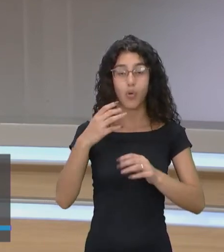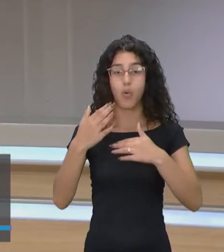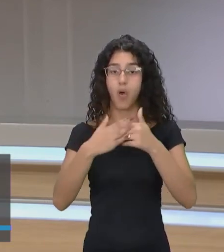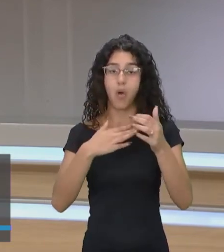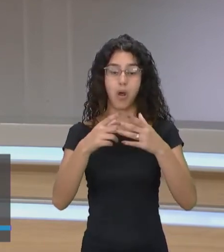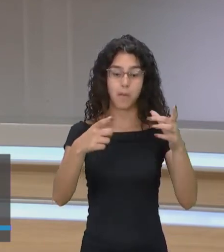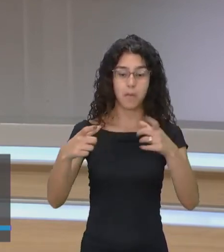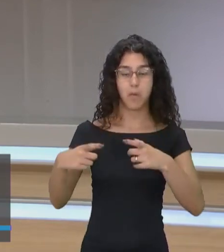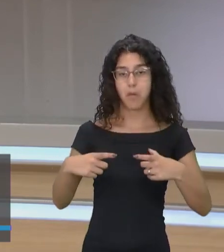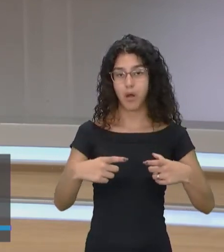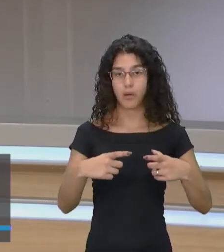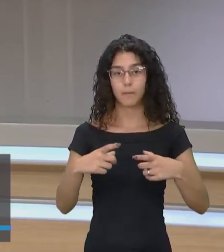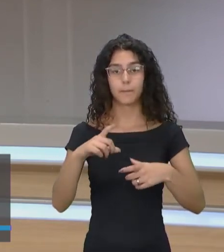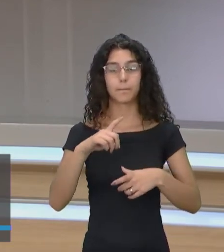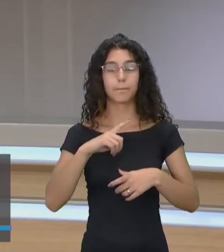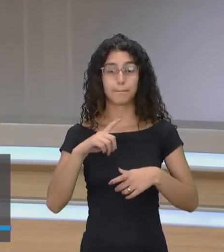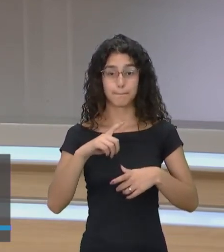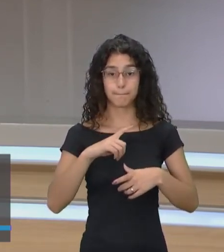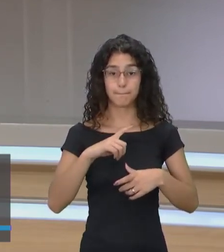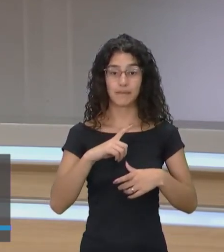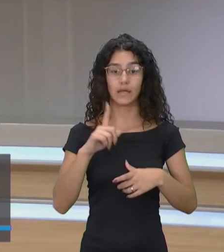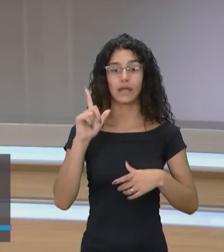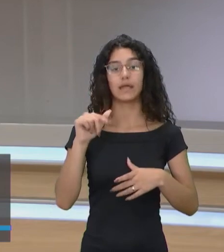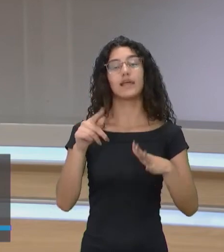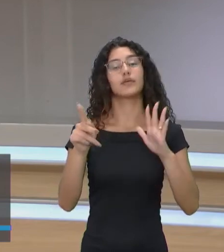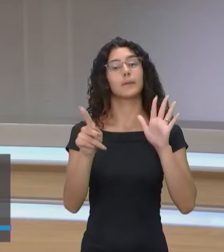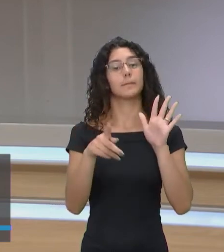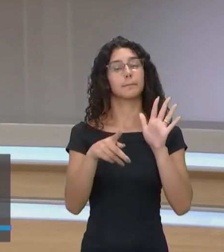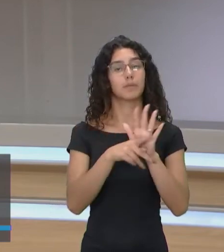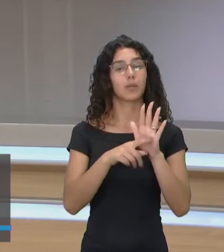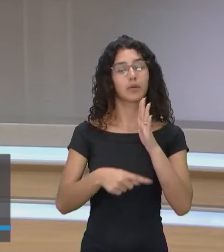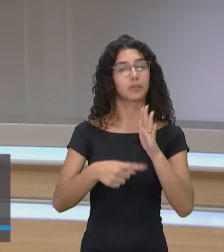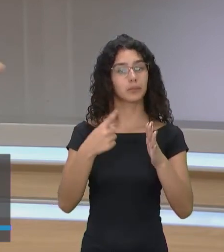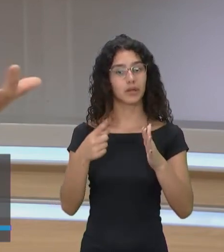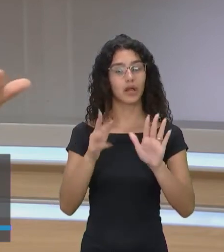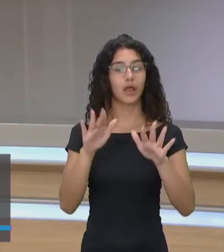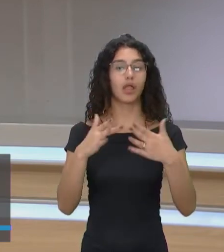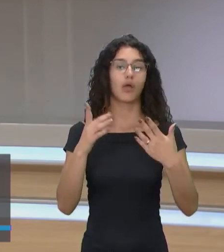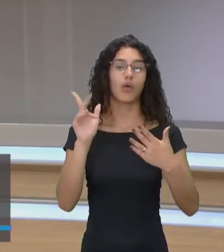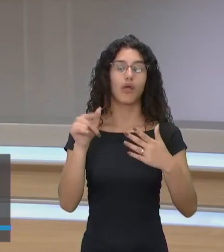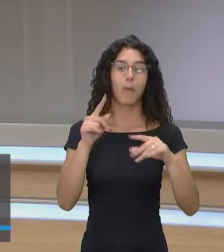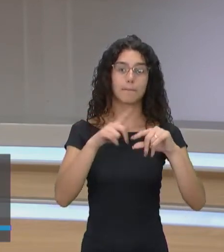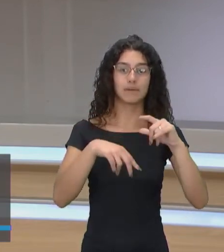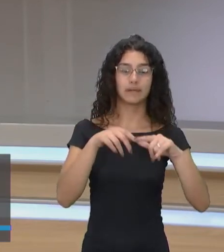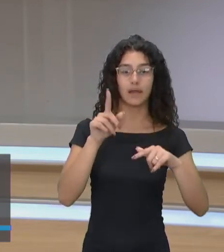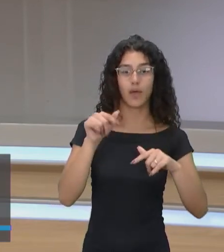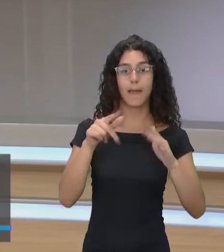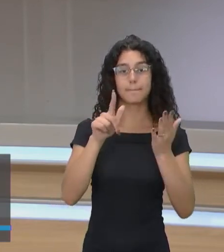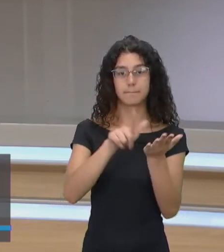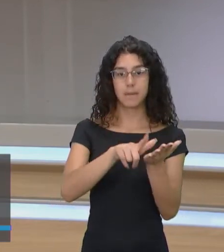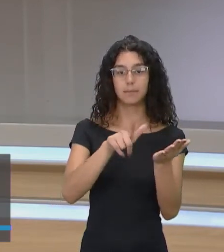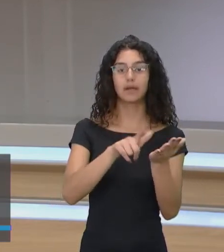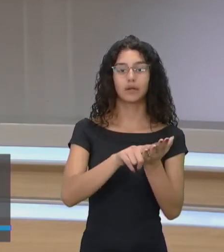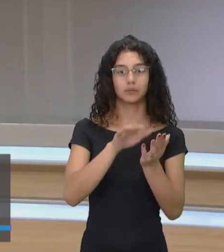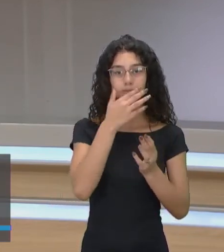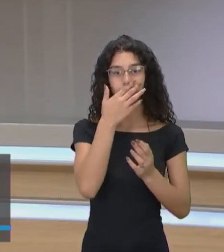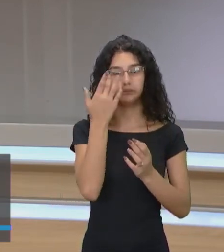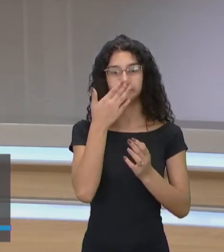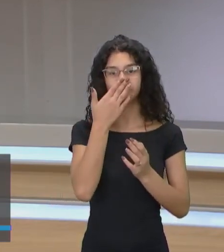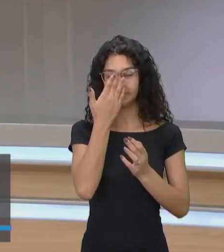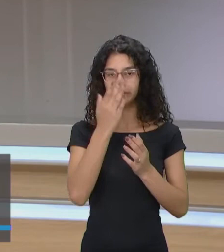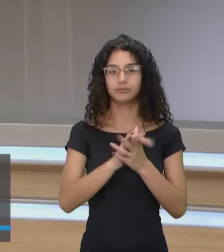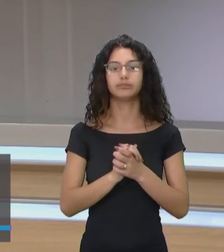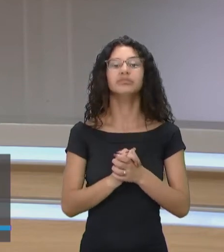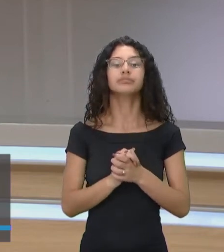outra coisa menor ou pior que isso, que seja sanada de primeira. Por isso que mesmo o material é de papelão por conta dos